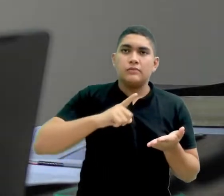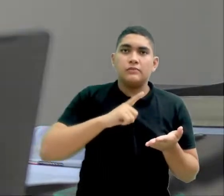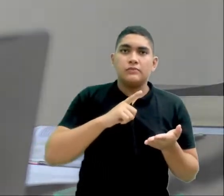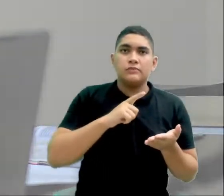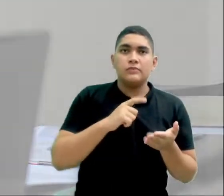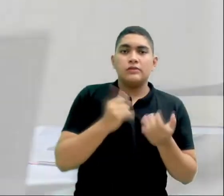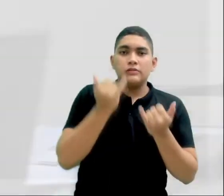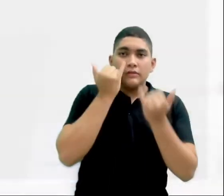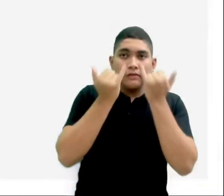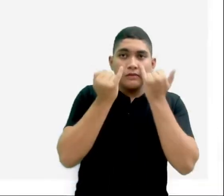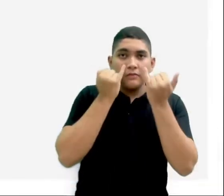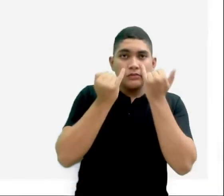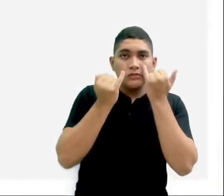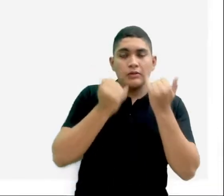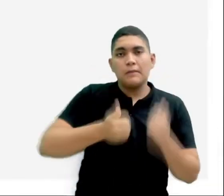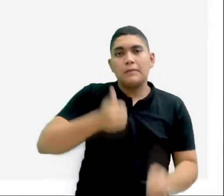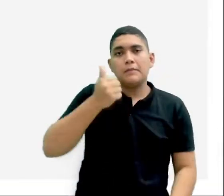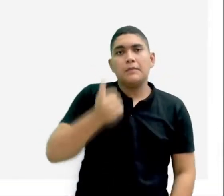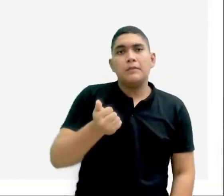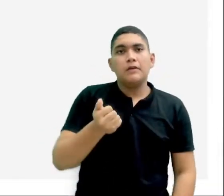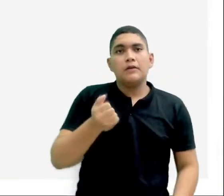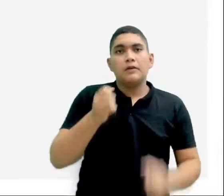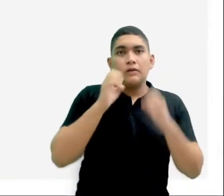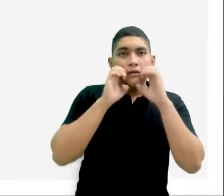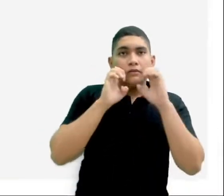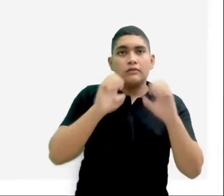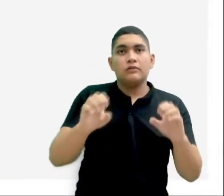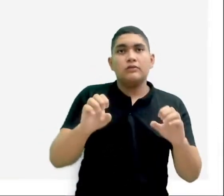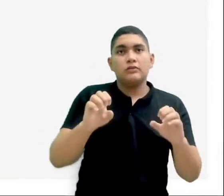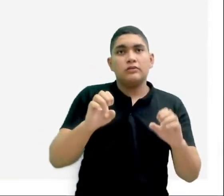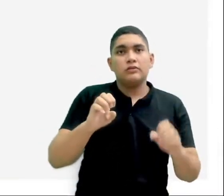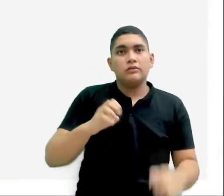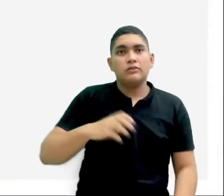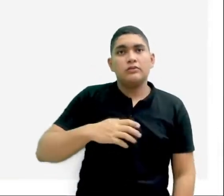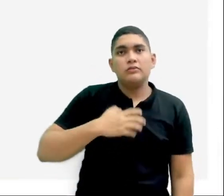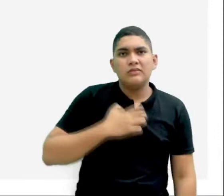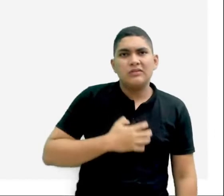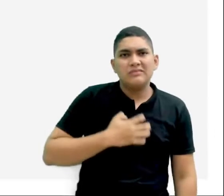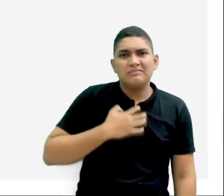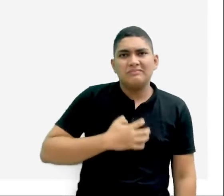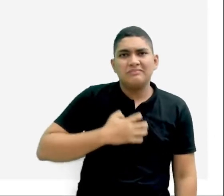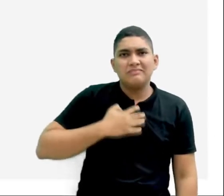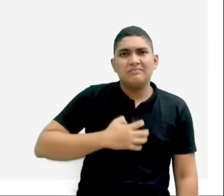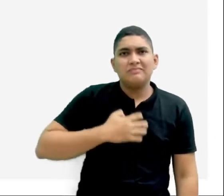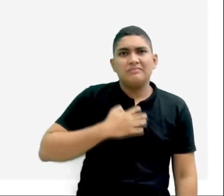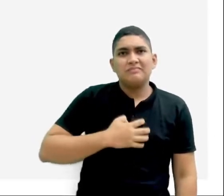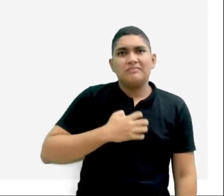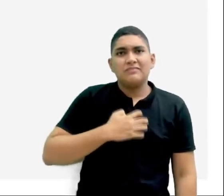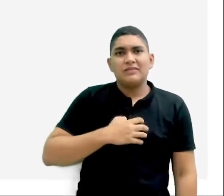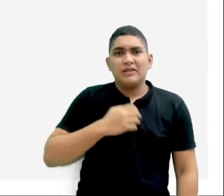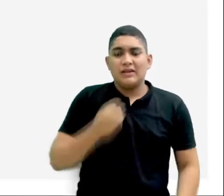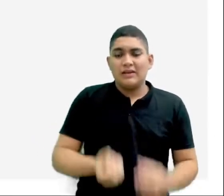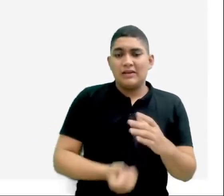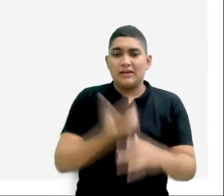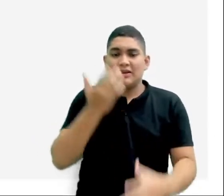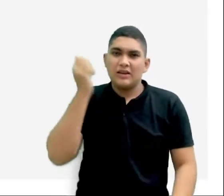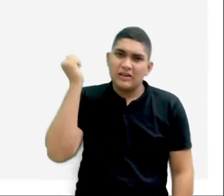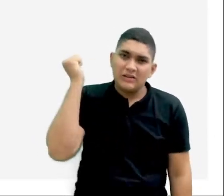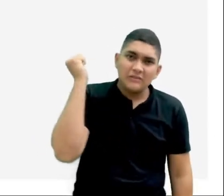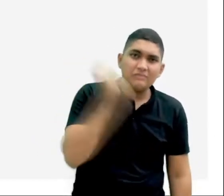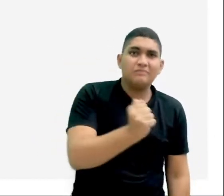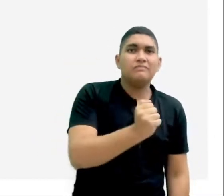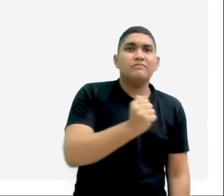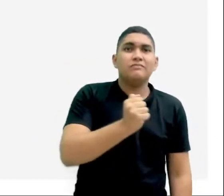que o Evangelho não é antinomista, que a cólera é a antessala do homicídio e que para ter uma vida